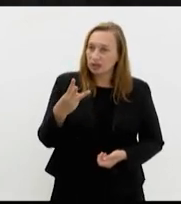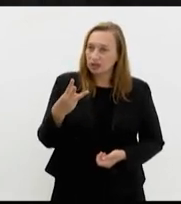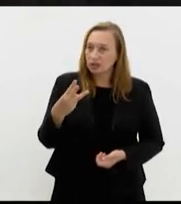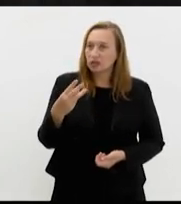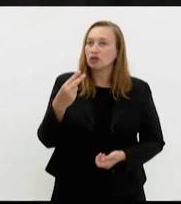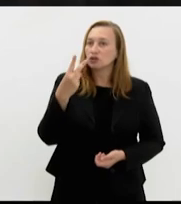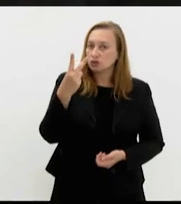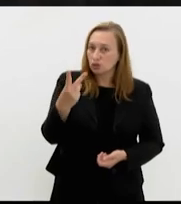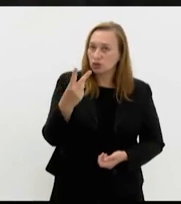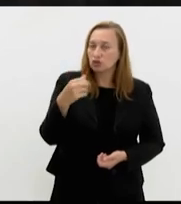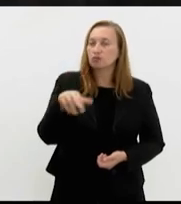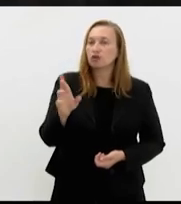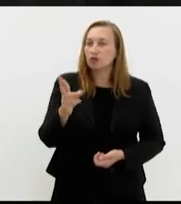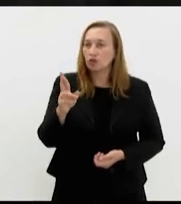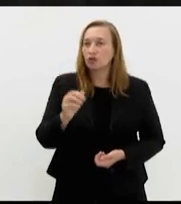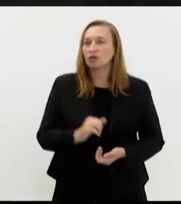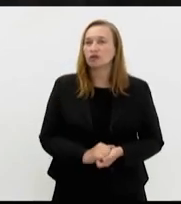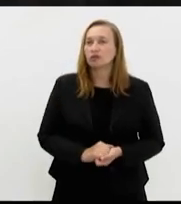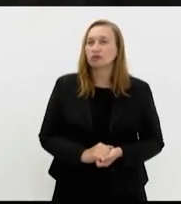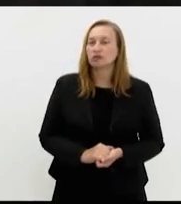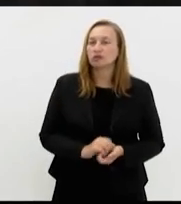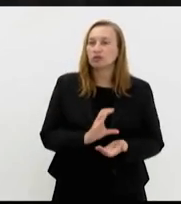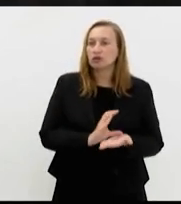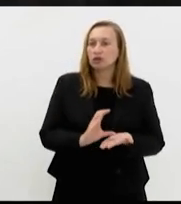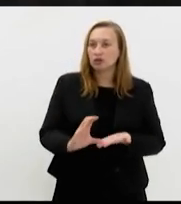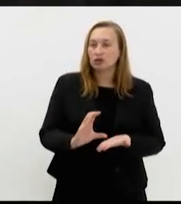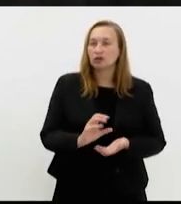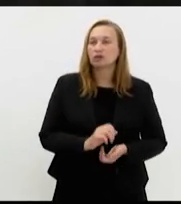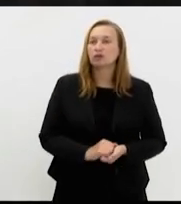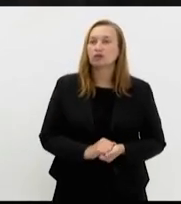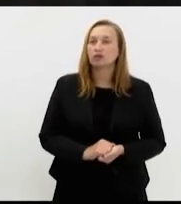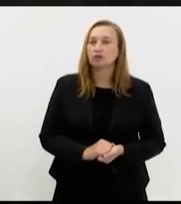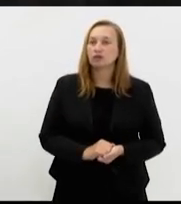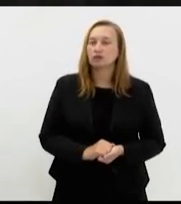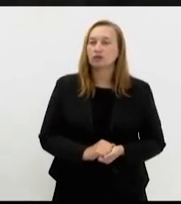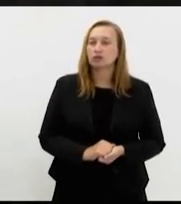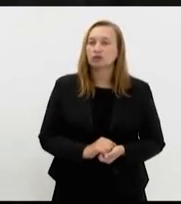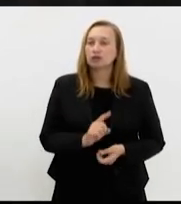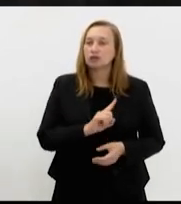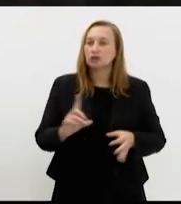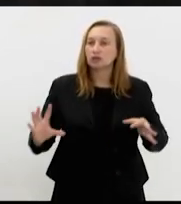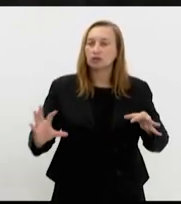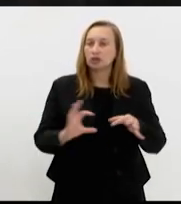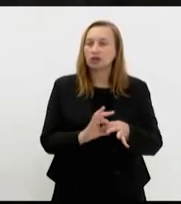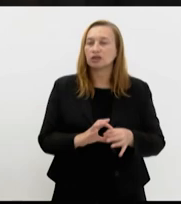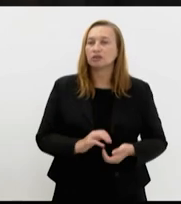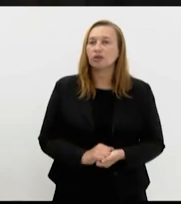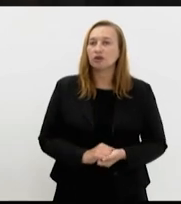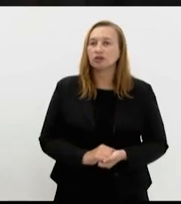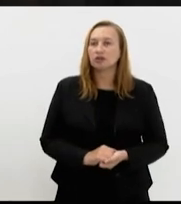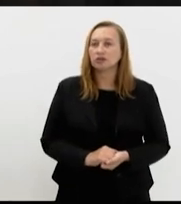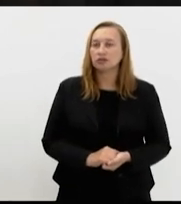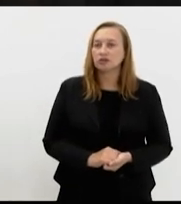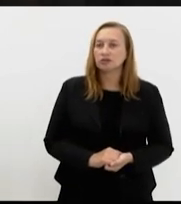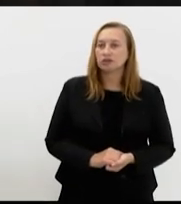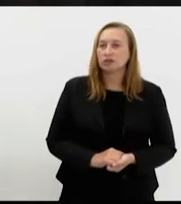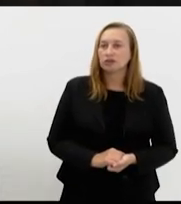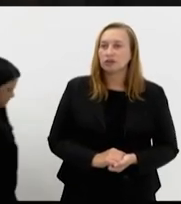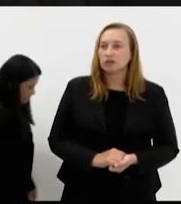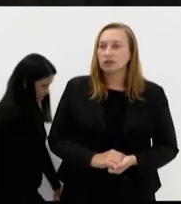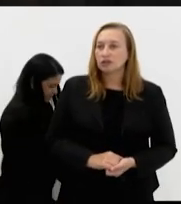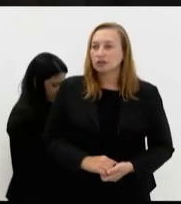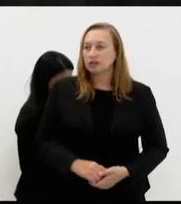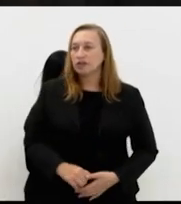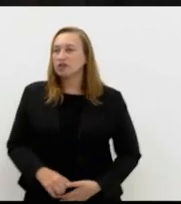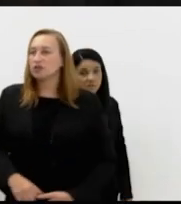2 bilhões são de recursos não vinculados e 18 bilhões são